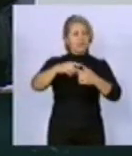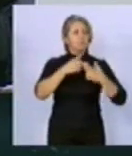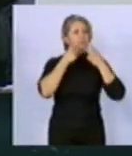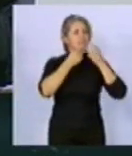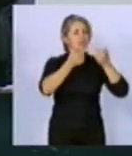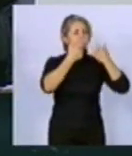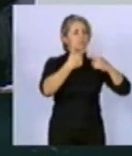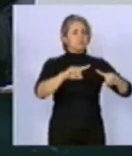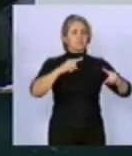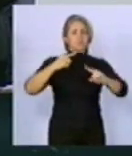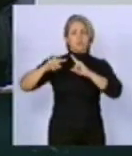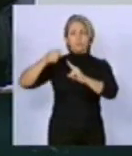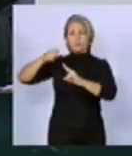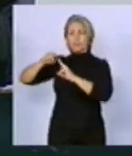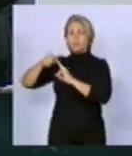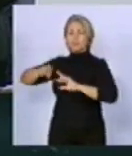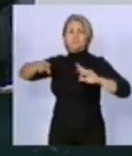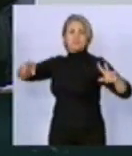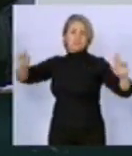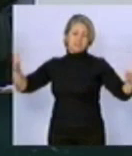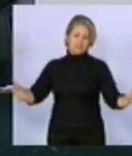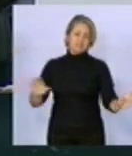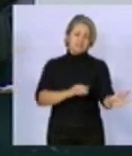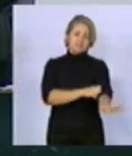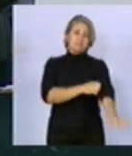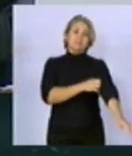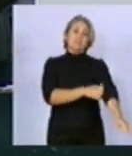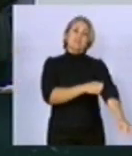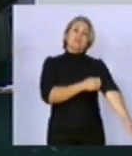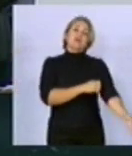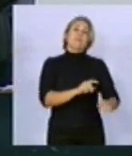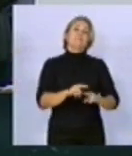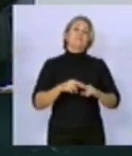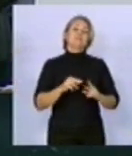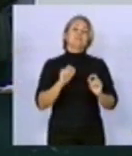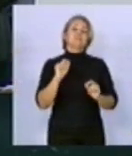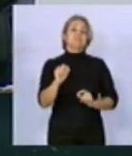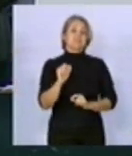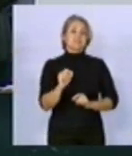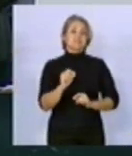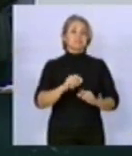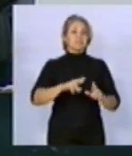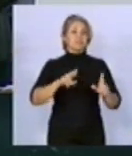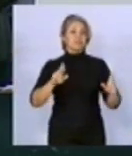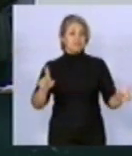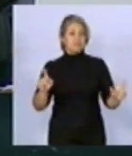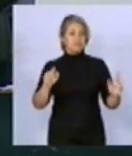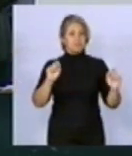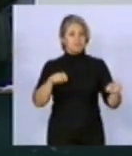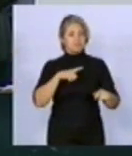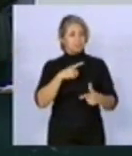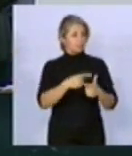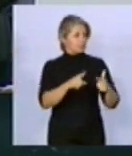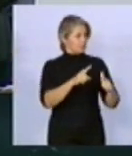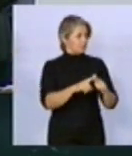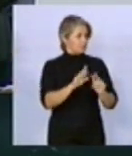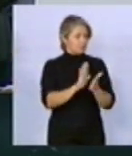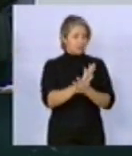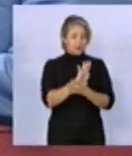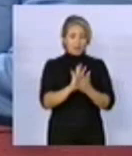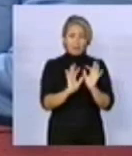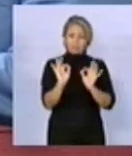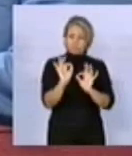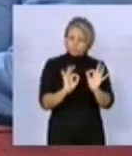cada opinião que um emitir de sorte que é muito embora não tenha havido problema nenhum que eu estou no controle